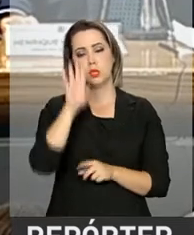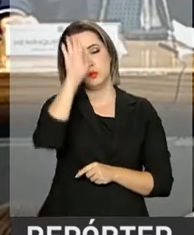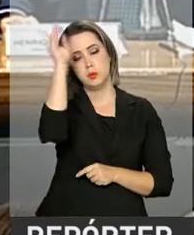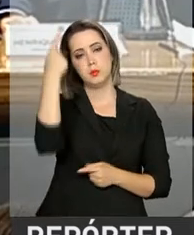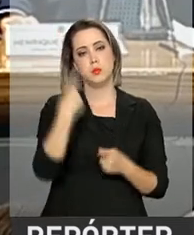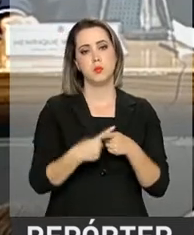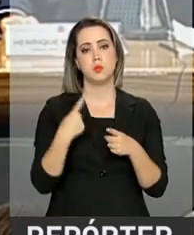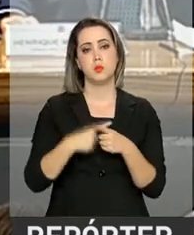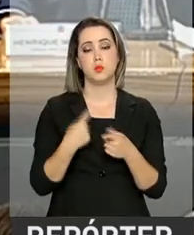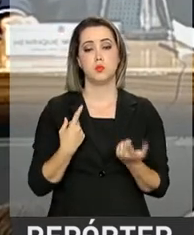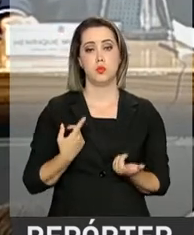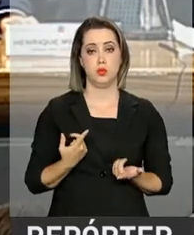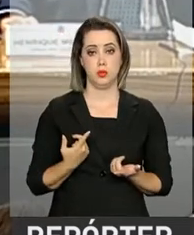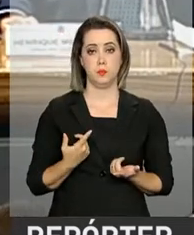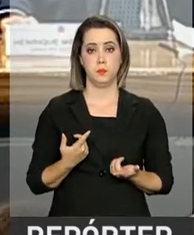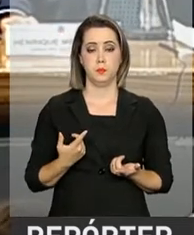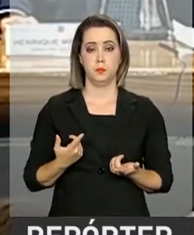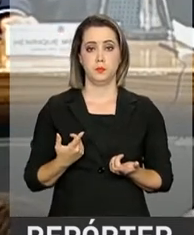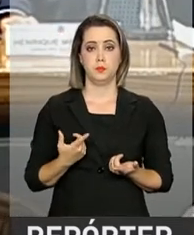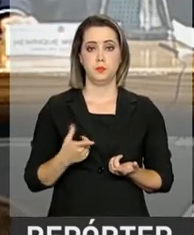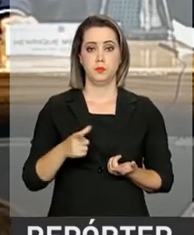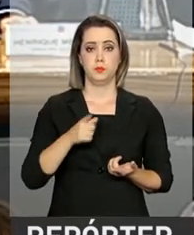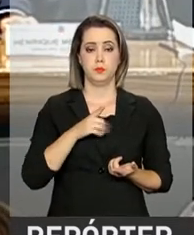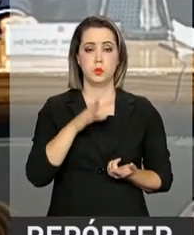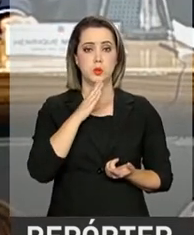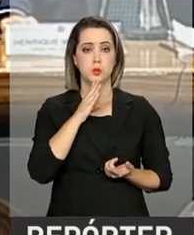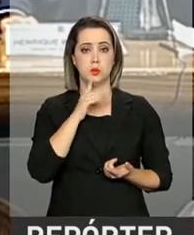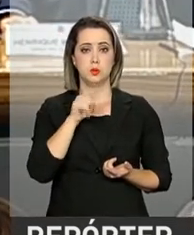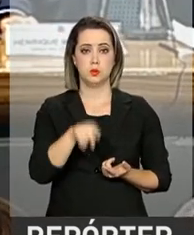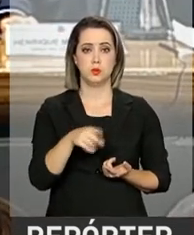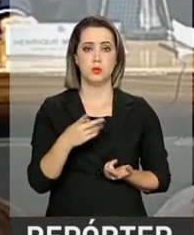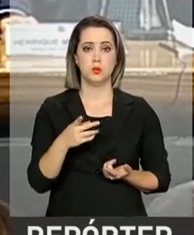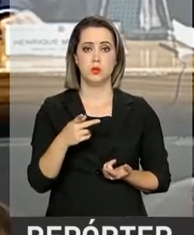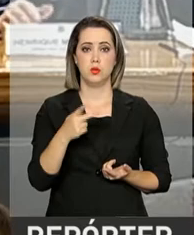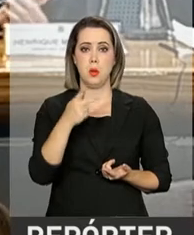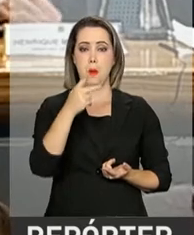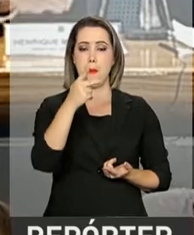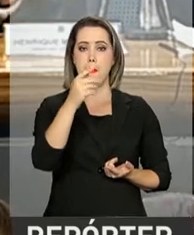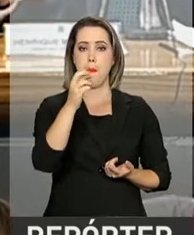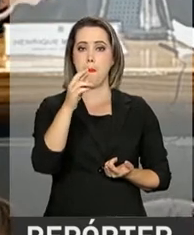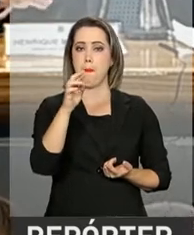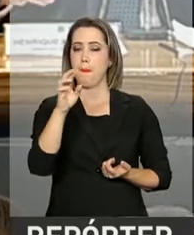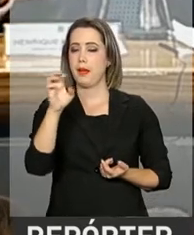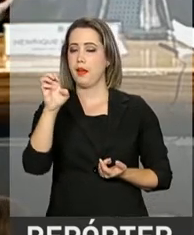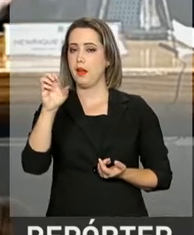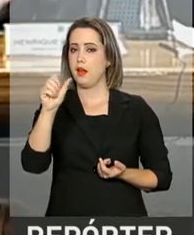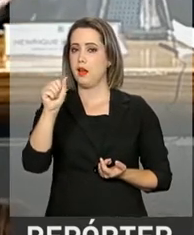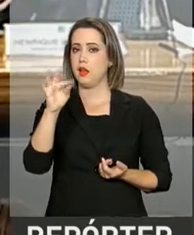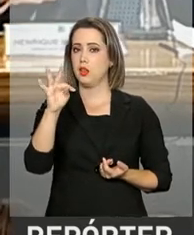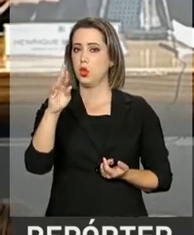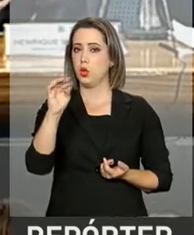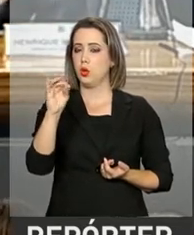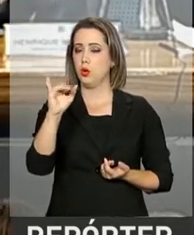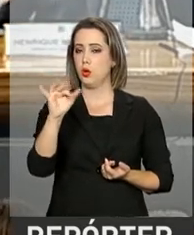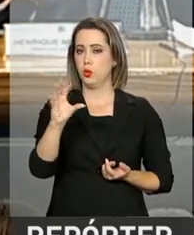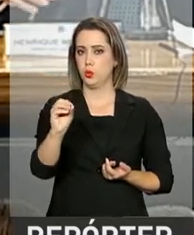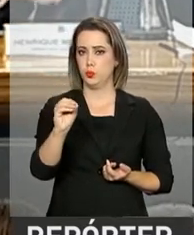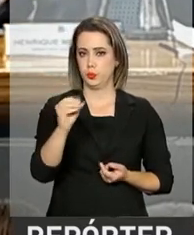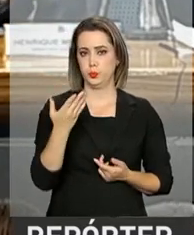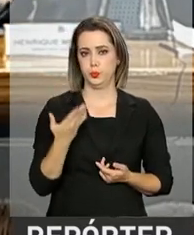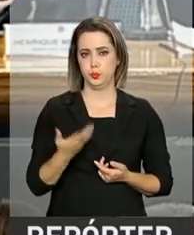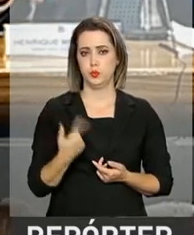em função dos precatórios estamos conversando com o conselho federal